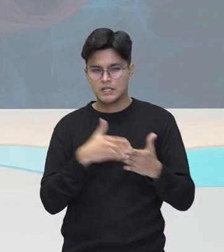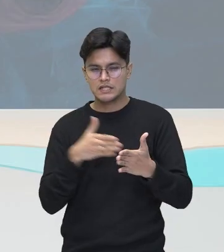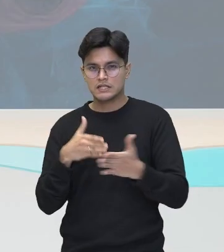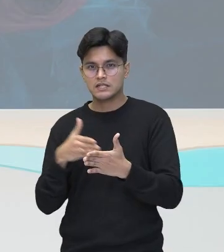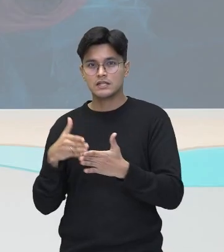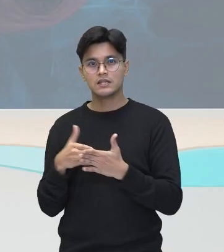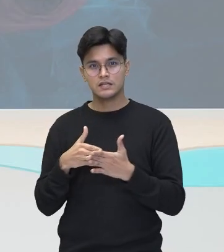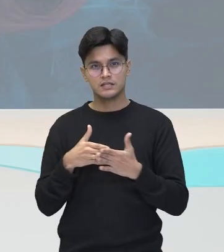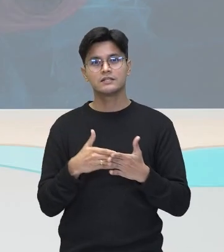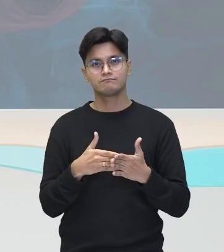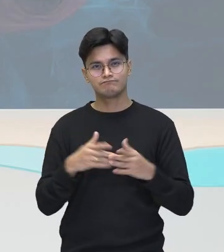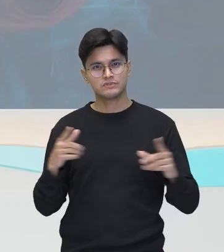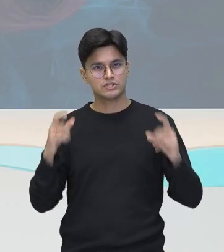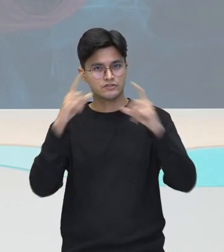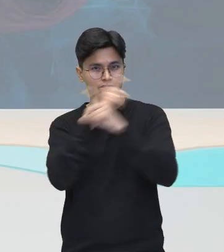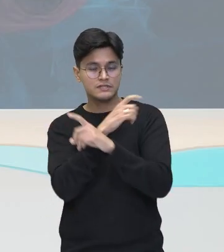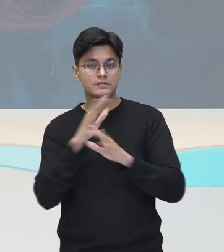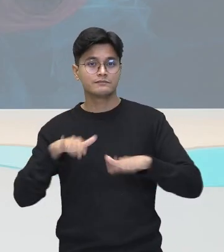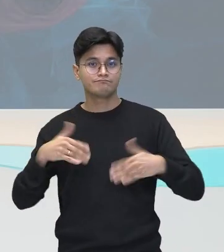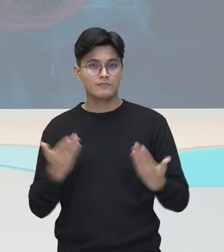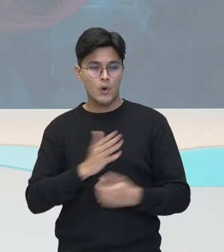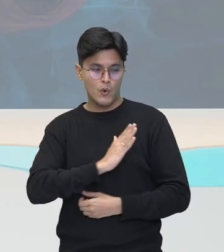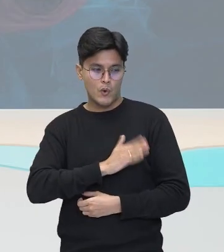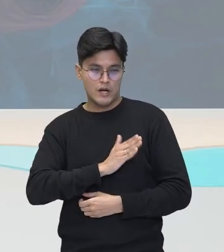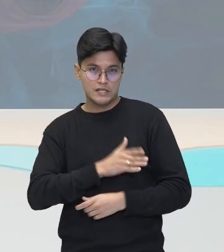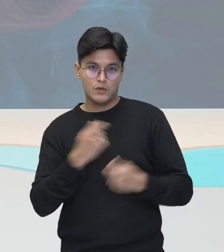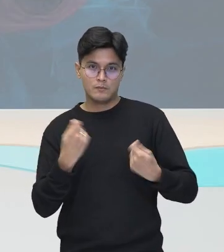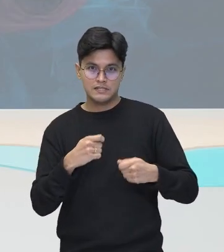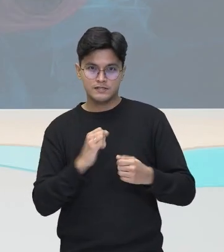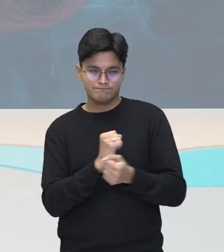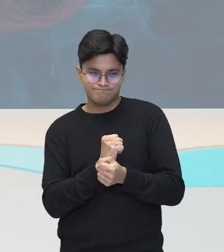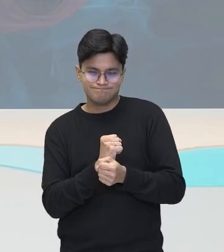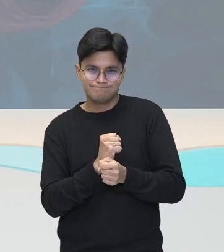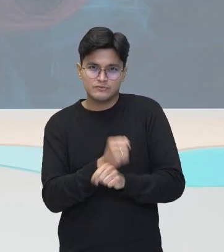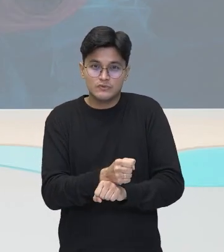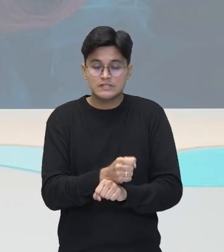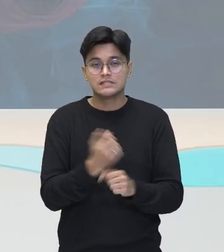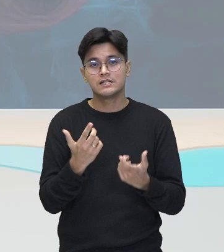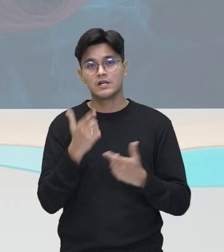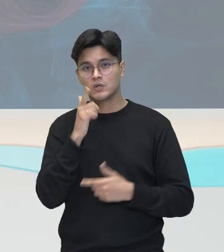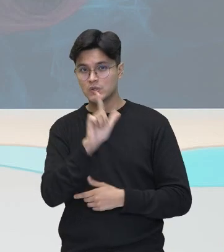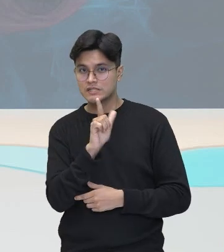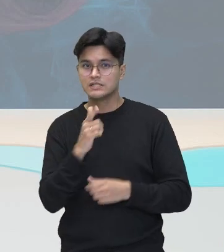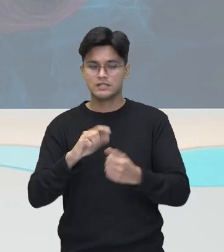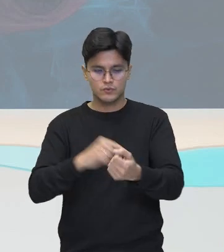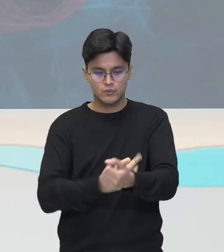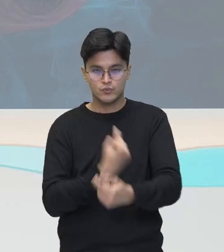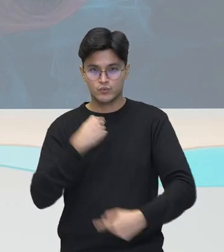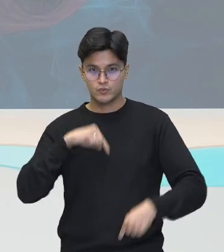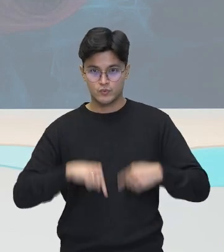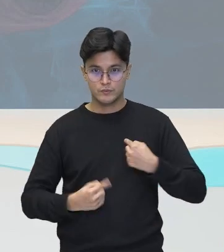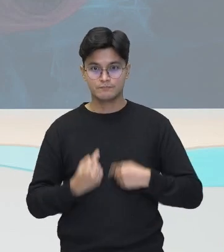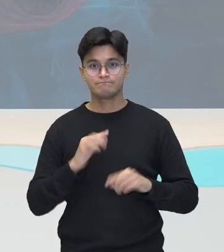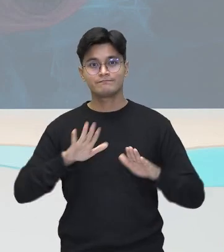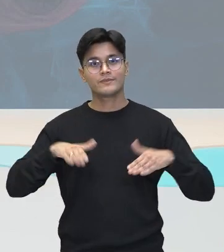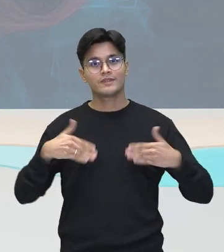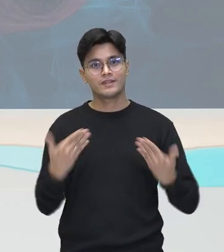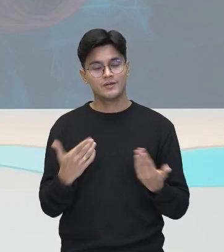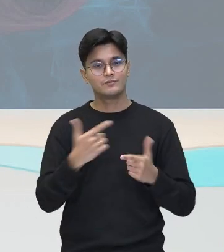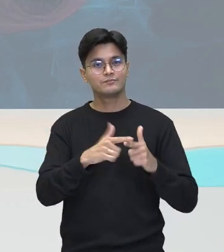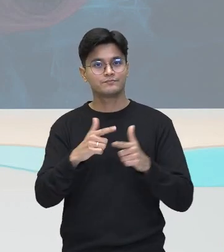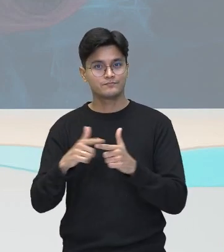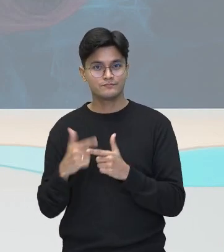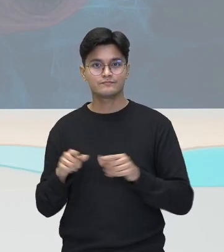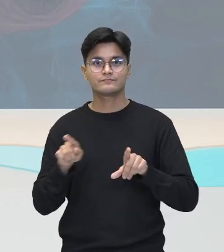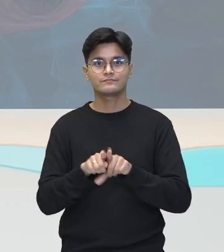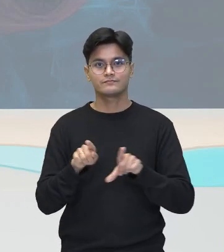né, forçar ali a passagem do fluxo, tanto para ir como para retornar, né? Então, isso é um problema. Você também